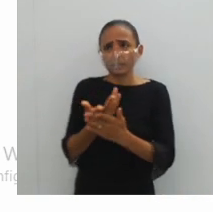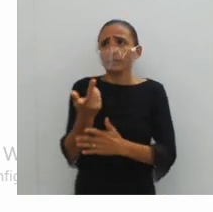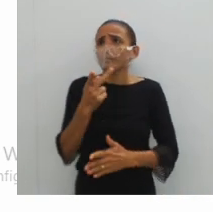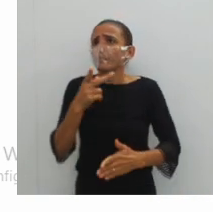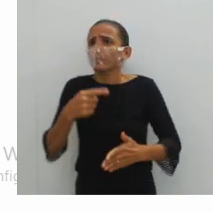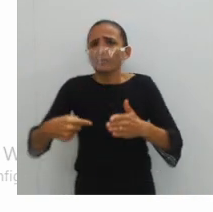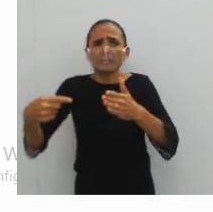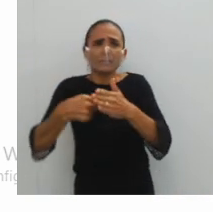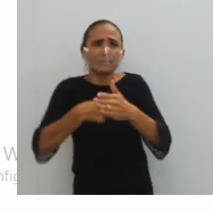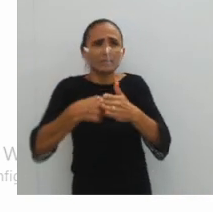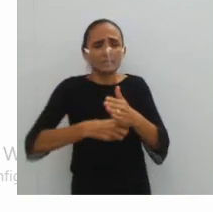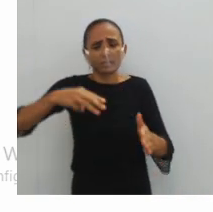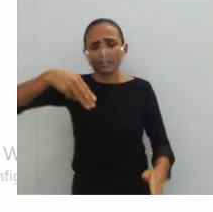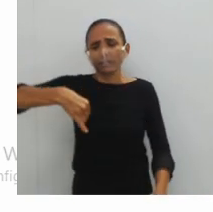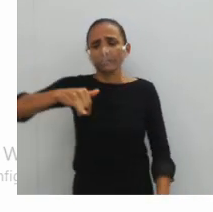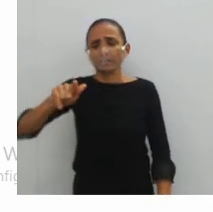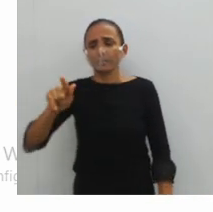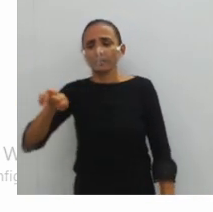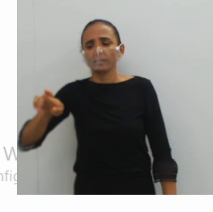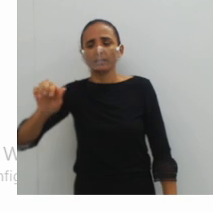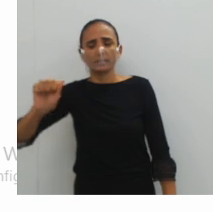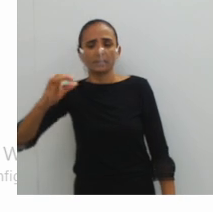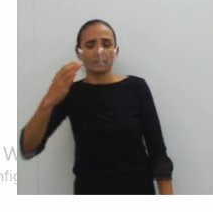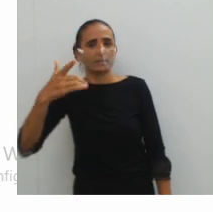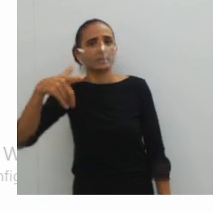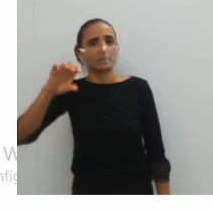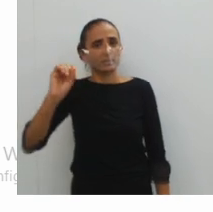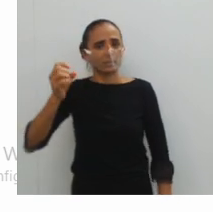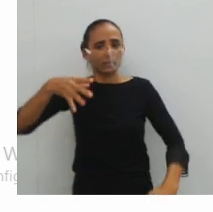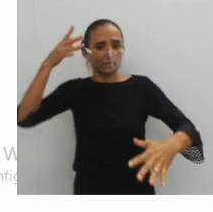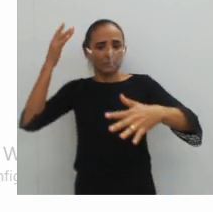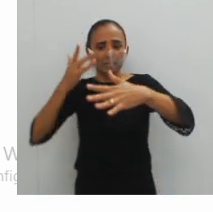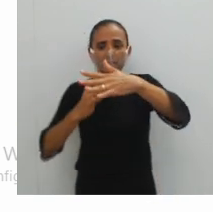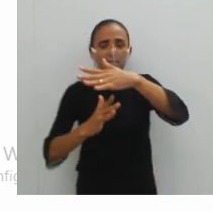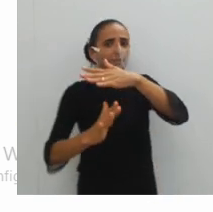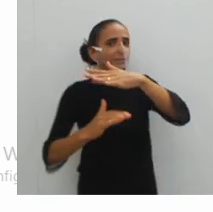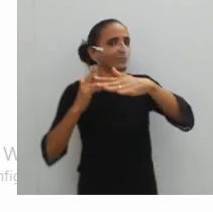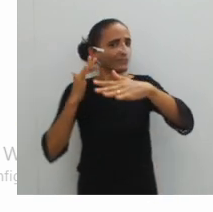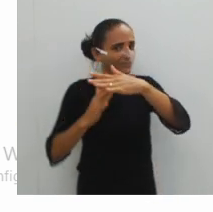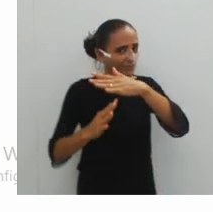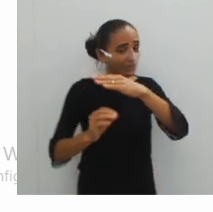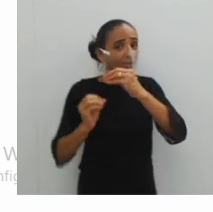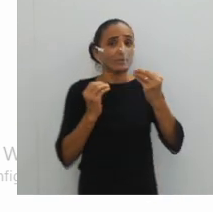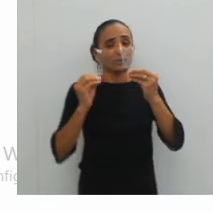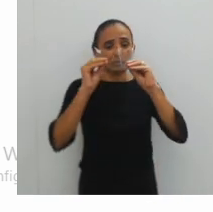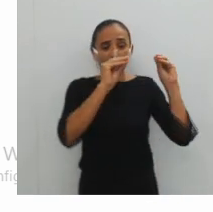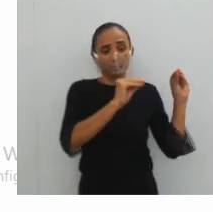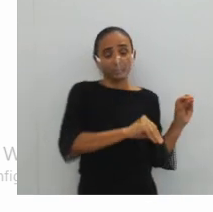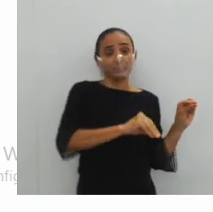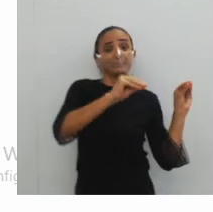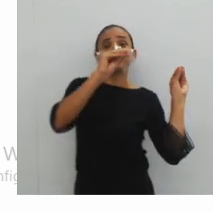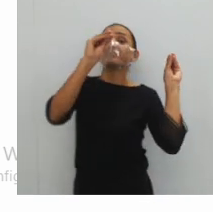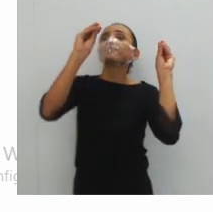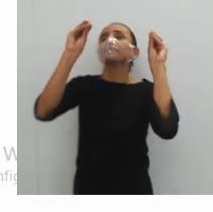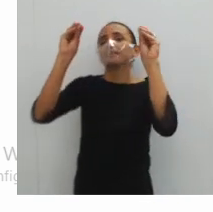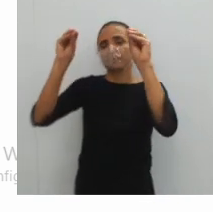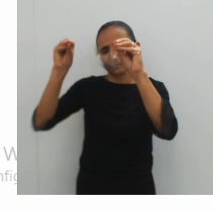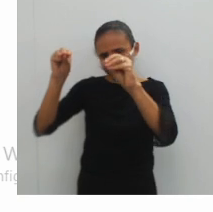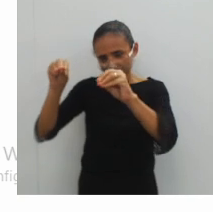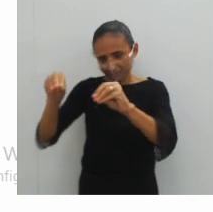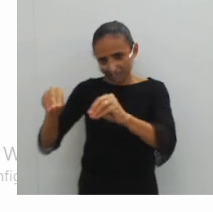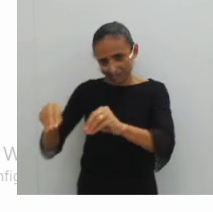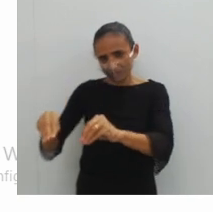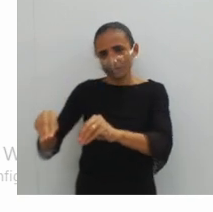o que danado é migração? Migração nada mais, nada menos é que o deslocamento de